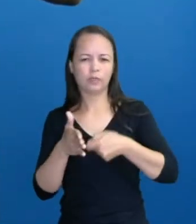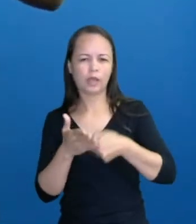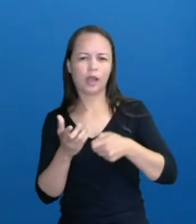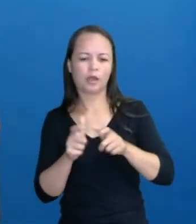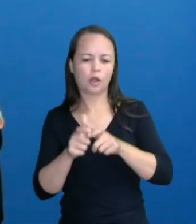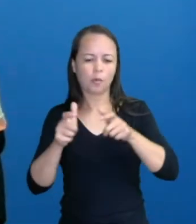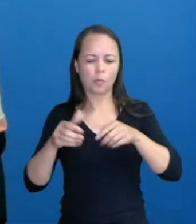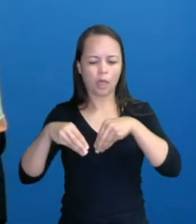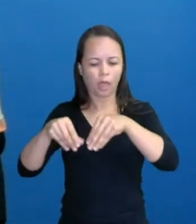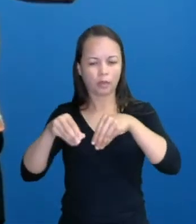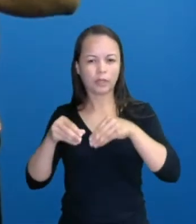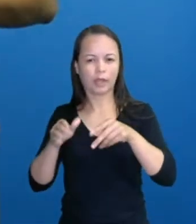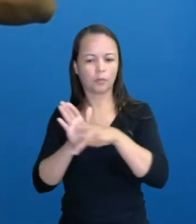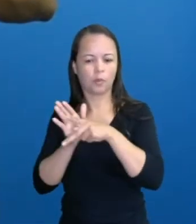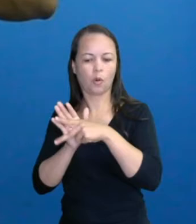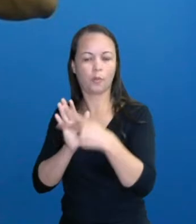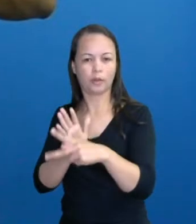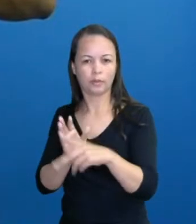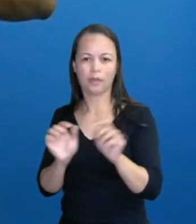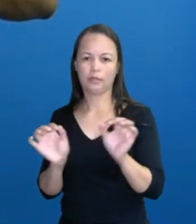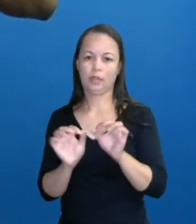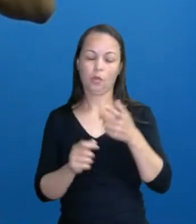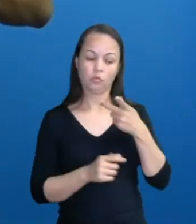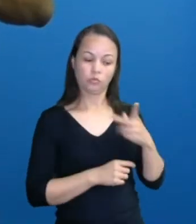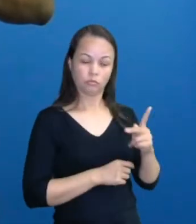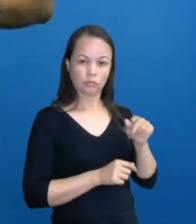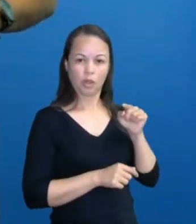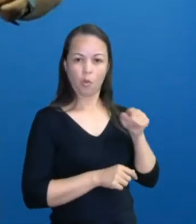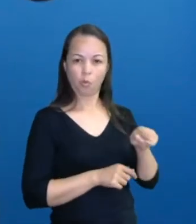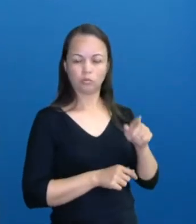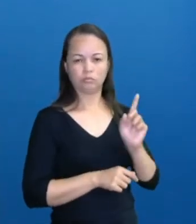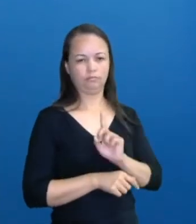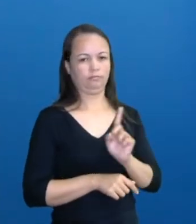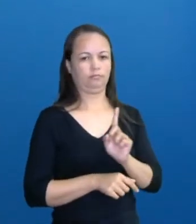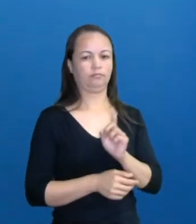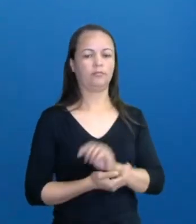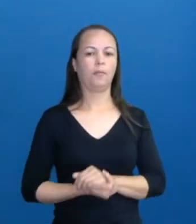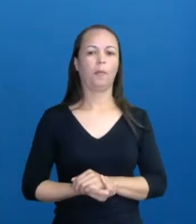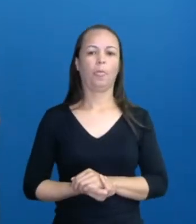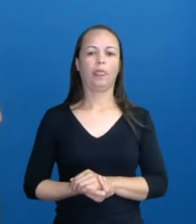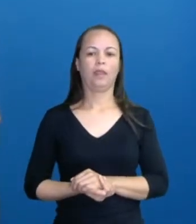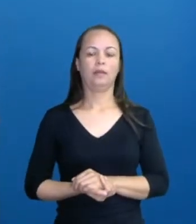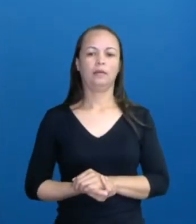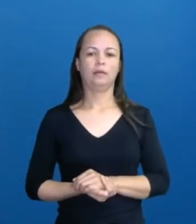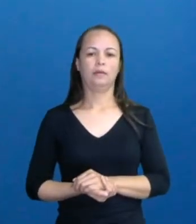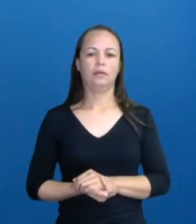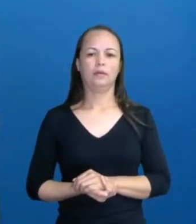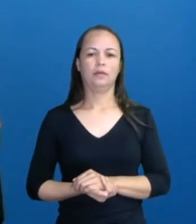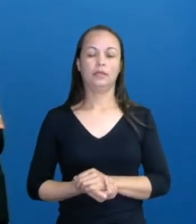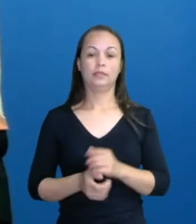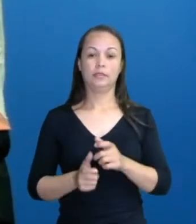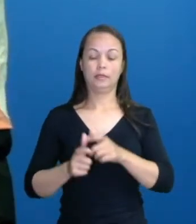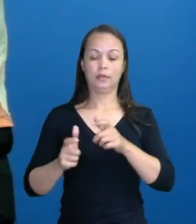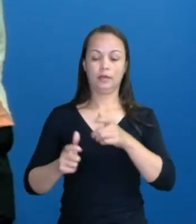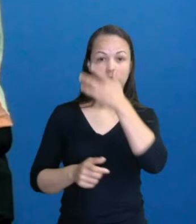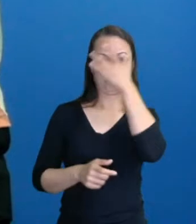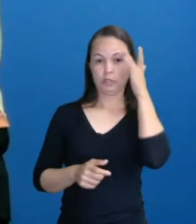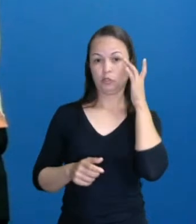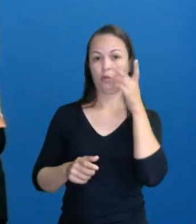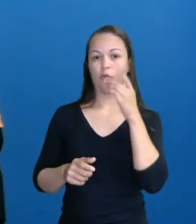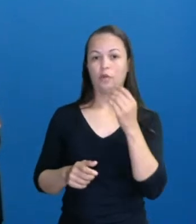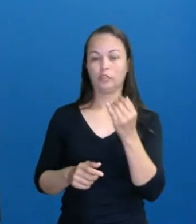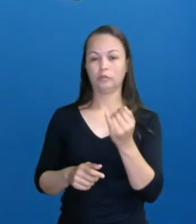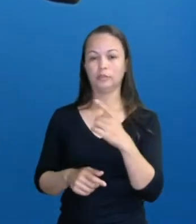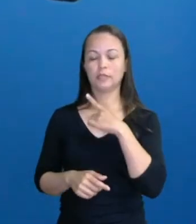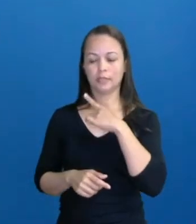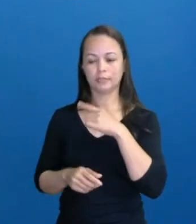proprietário de terra e ao seu subordinado. Não. Esse grande proprietário de terra que tem os seus